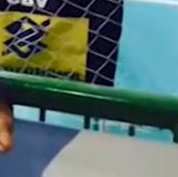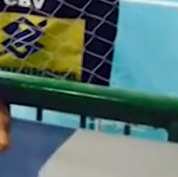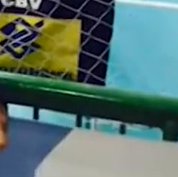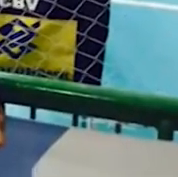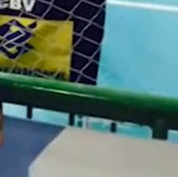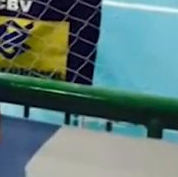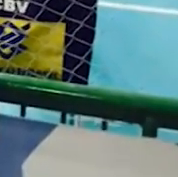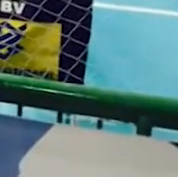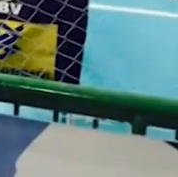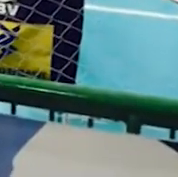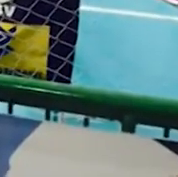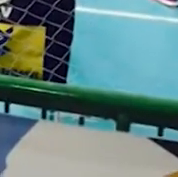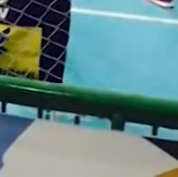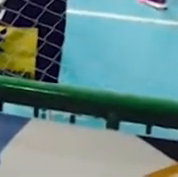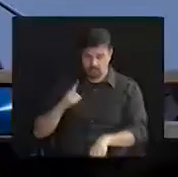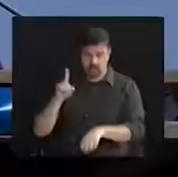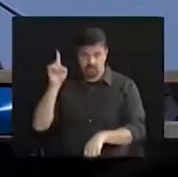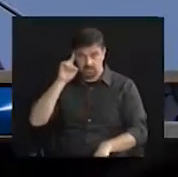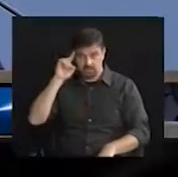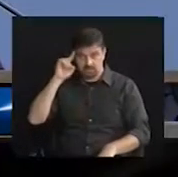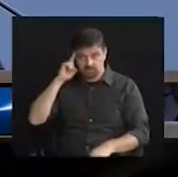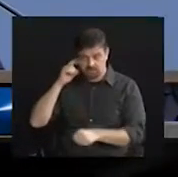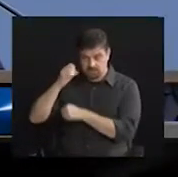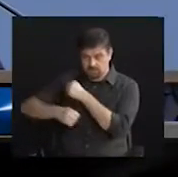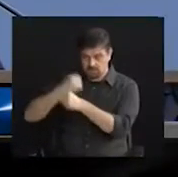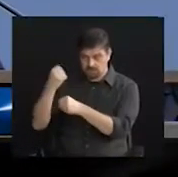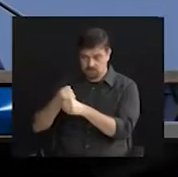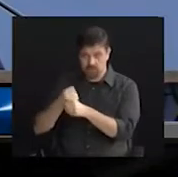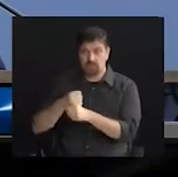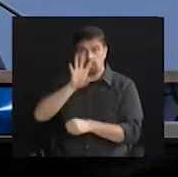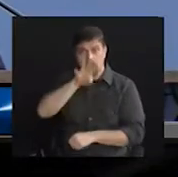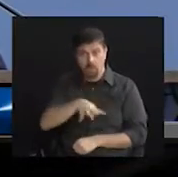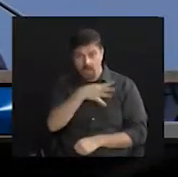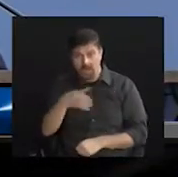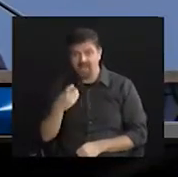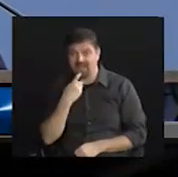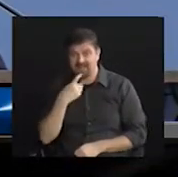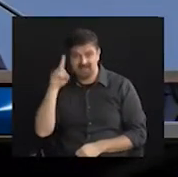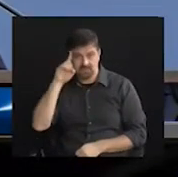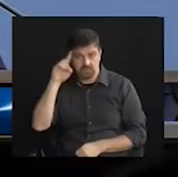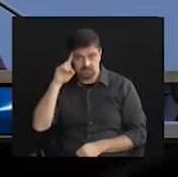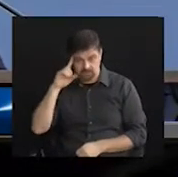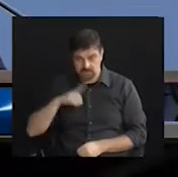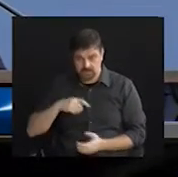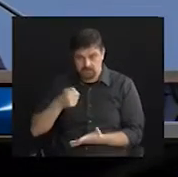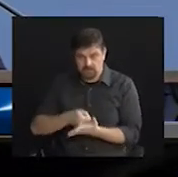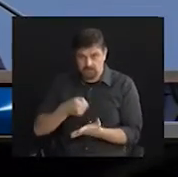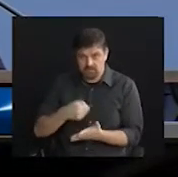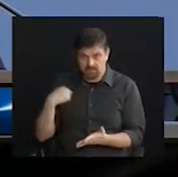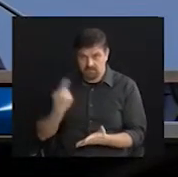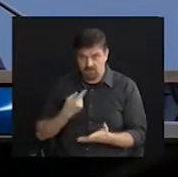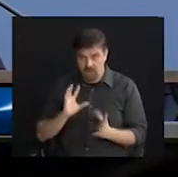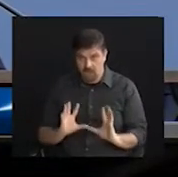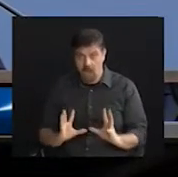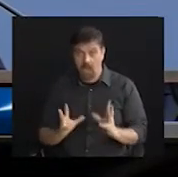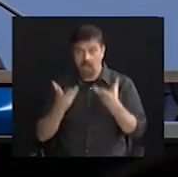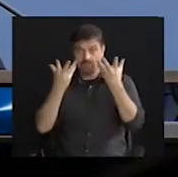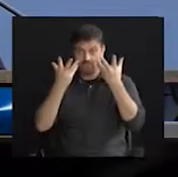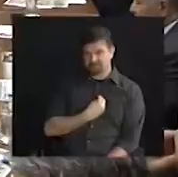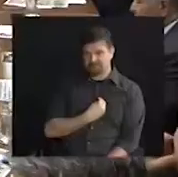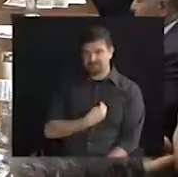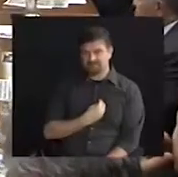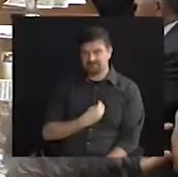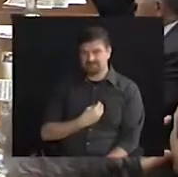representou a Câmara de Campinas. Membro de entidades representativas de colônias japoneses, e a Bico falou sobre o